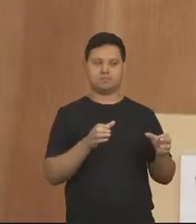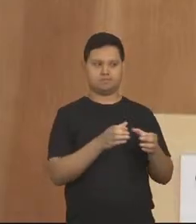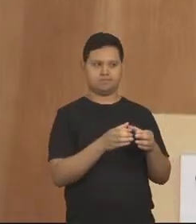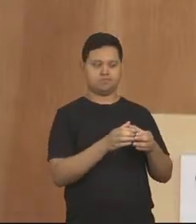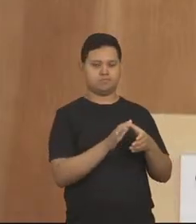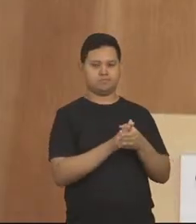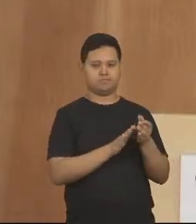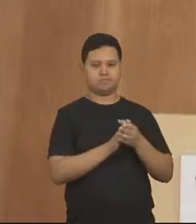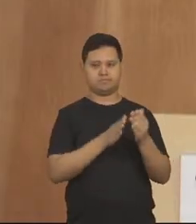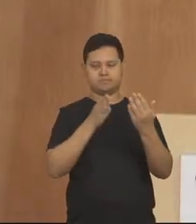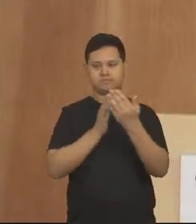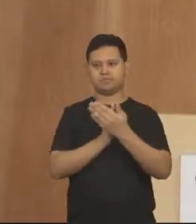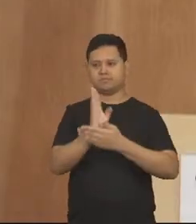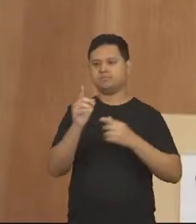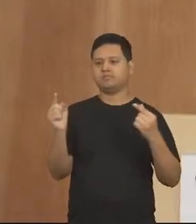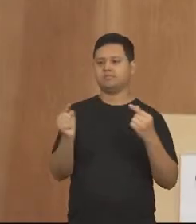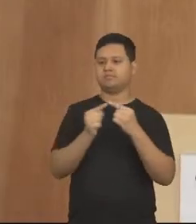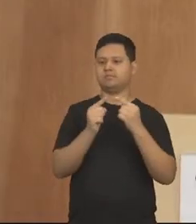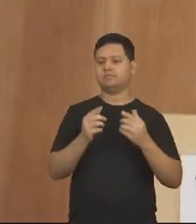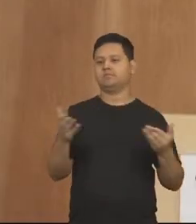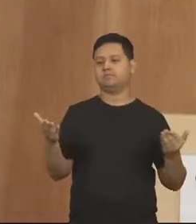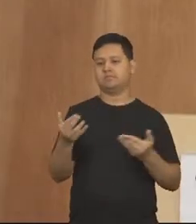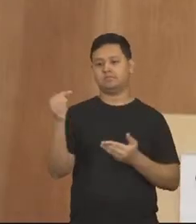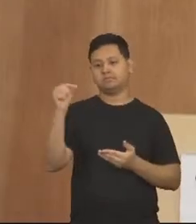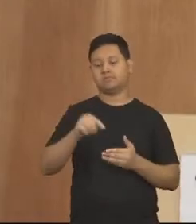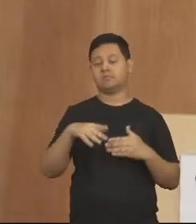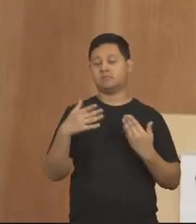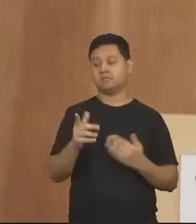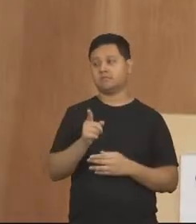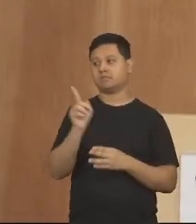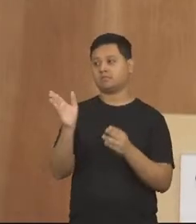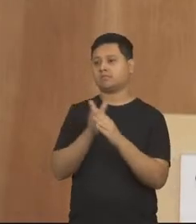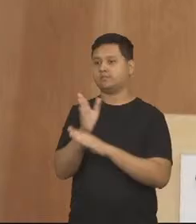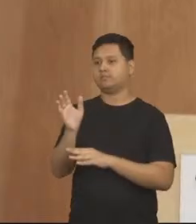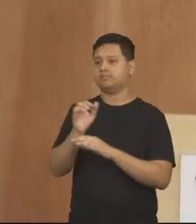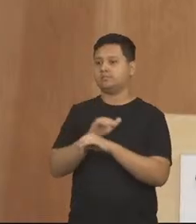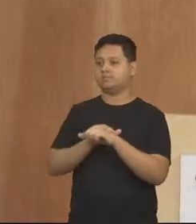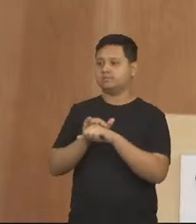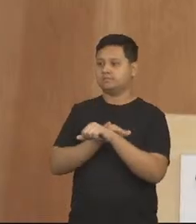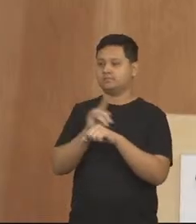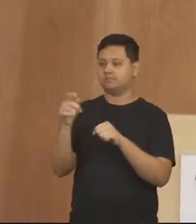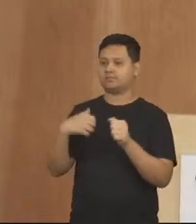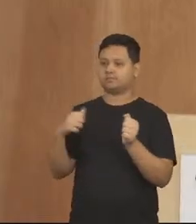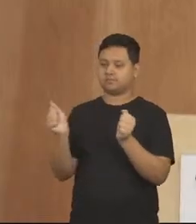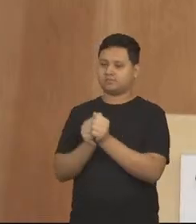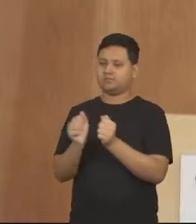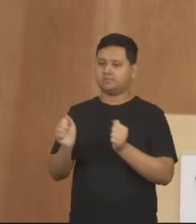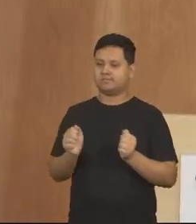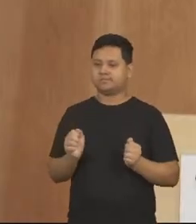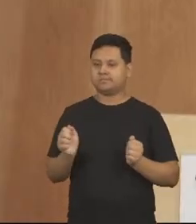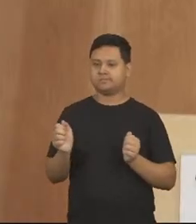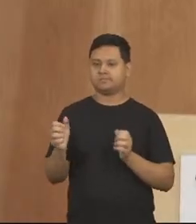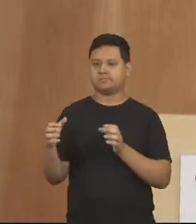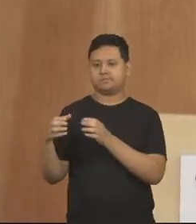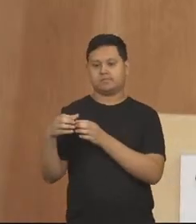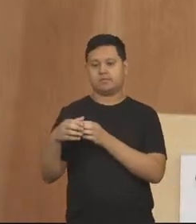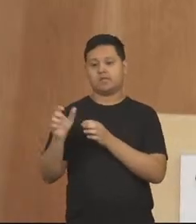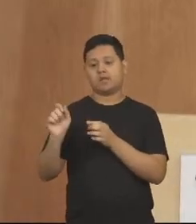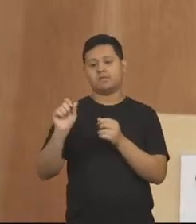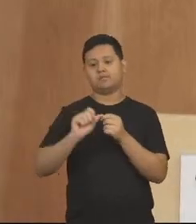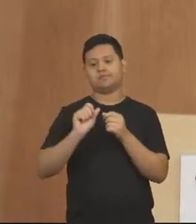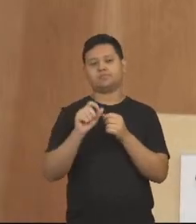passou, ok. Só que, quando eu falei com o meu gabinete, nós pedimos já que fizesse